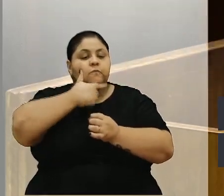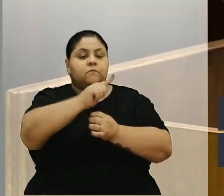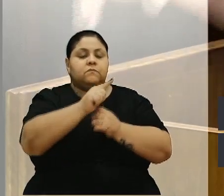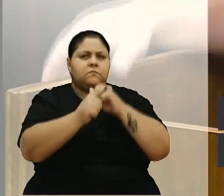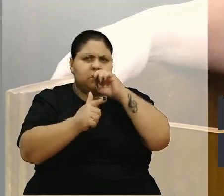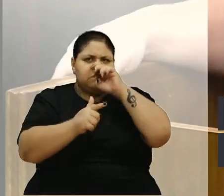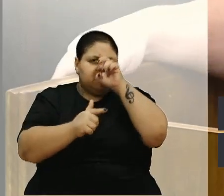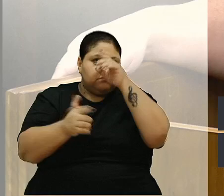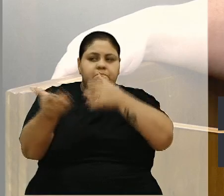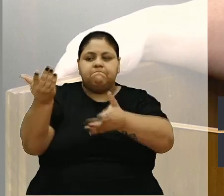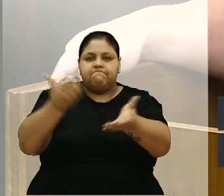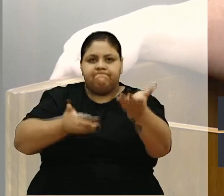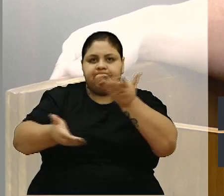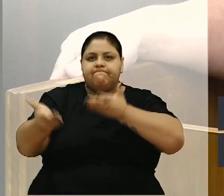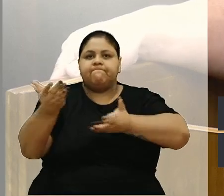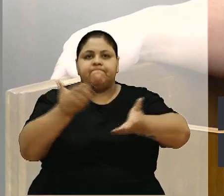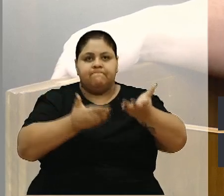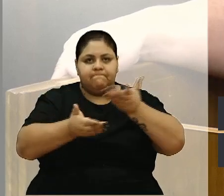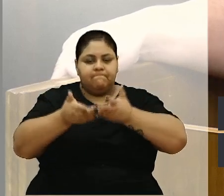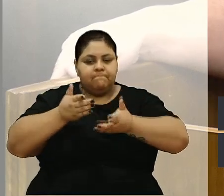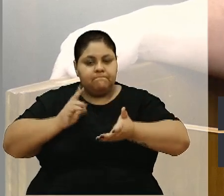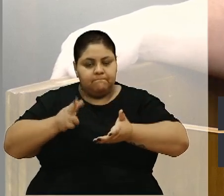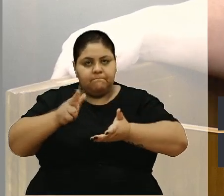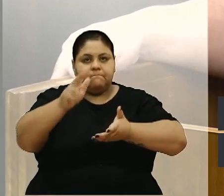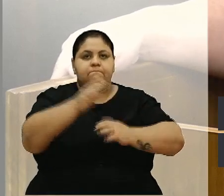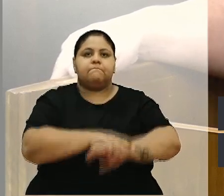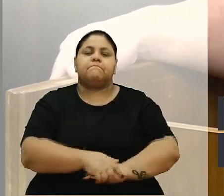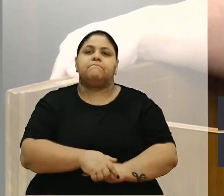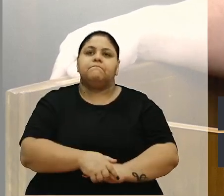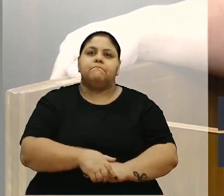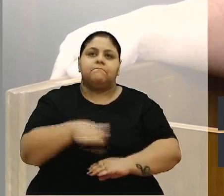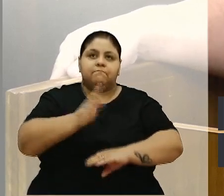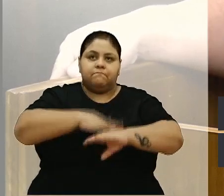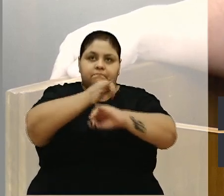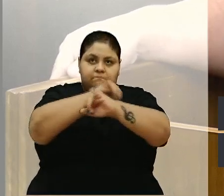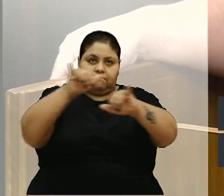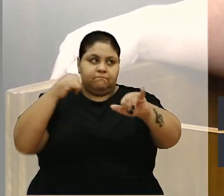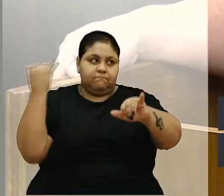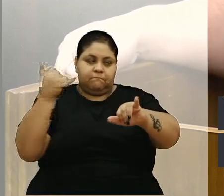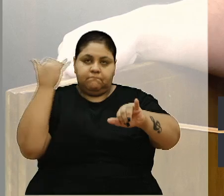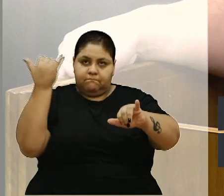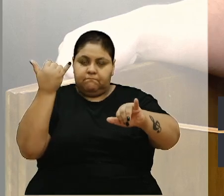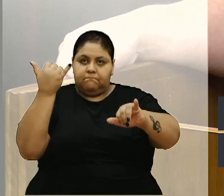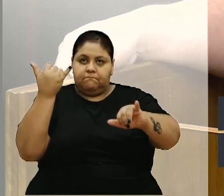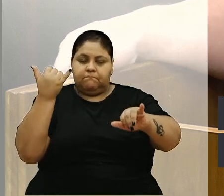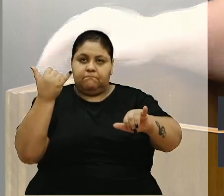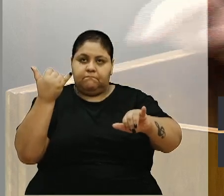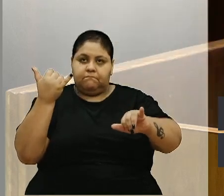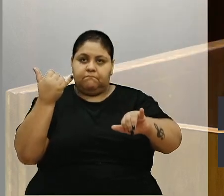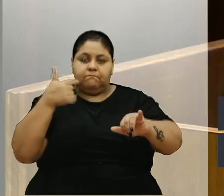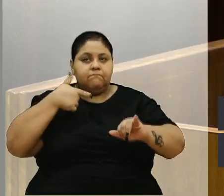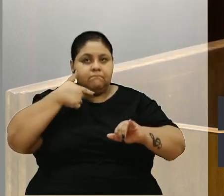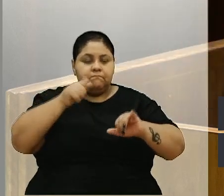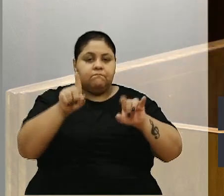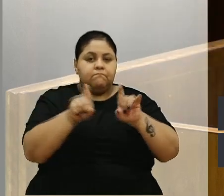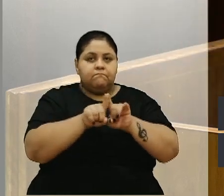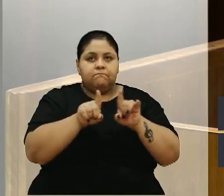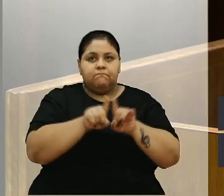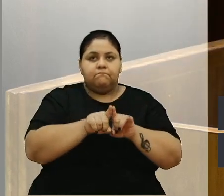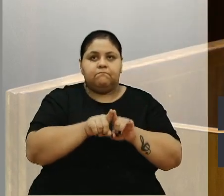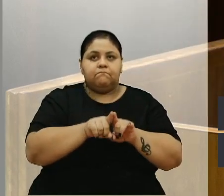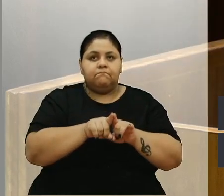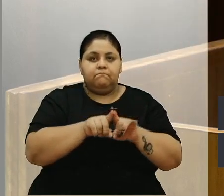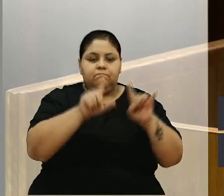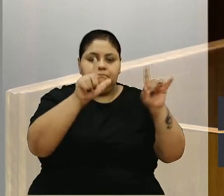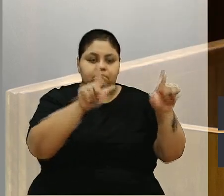essa ponte aí e vamos conseguir. E mais uma notícia importante antes de passar os apartes, conseguimos também através do nosso